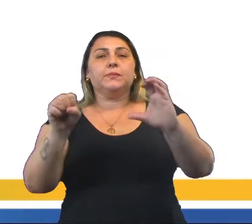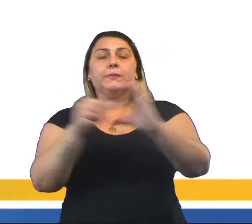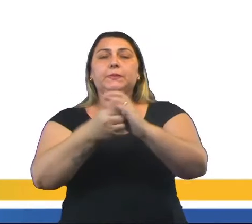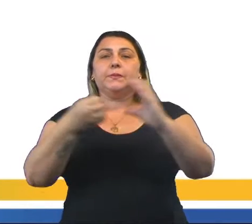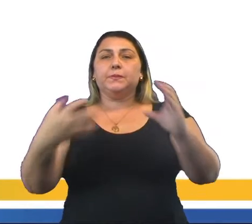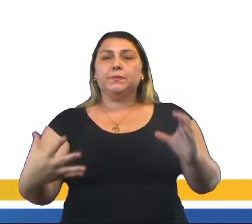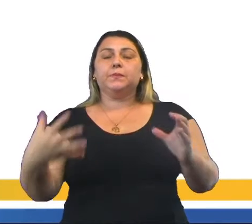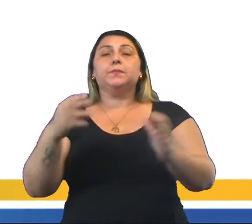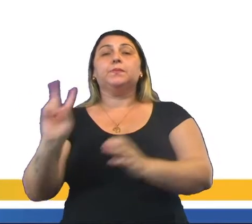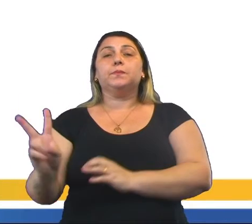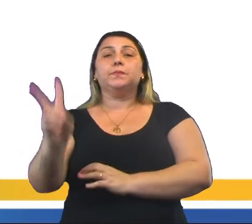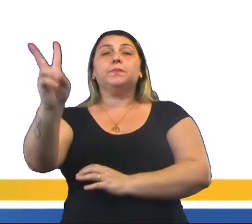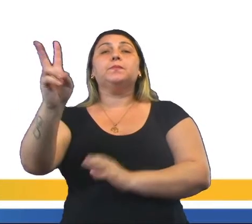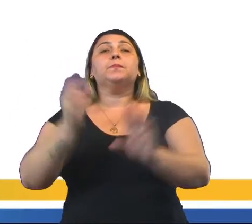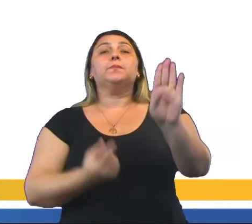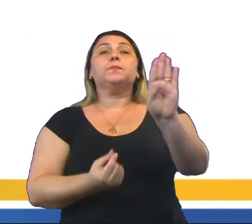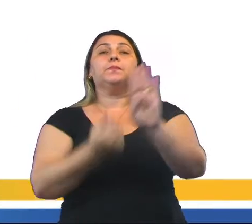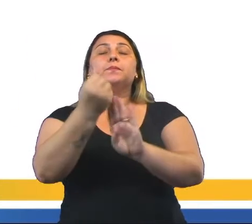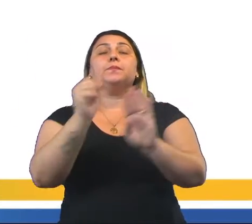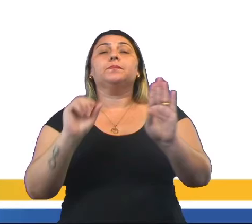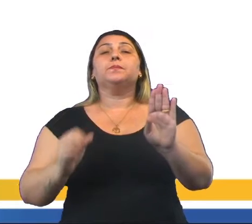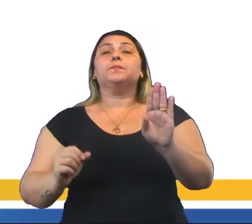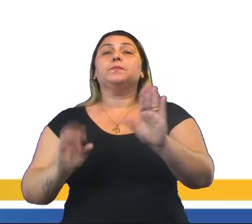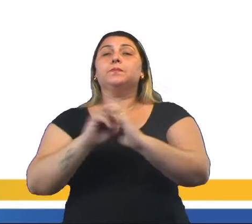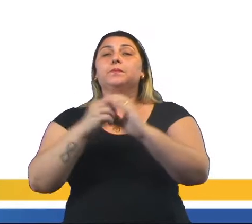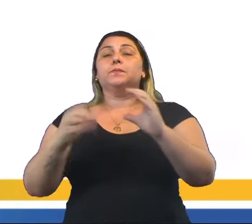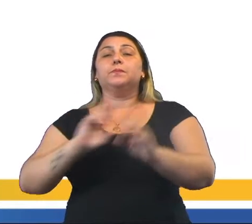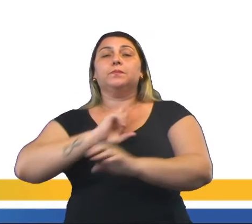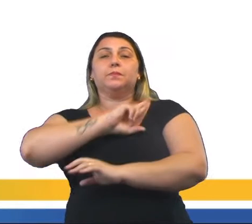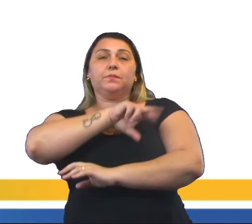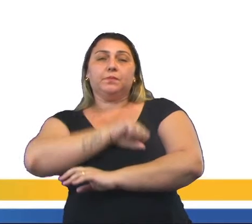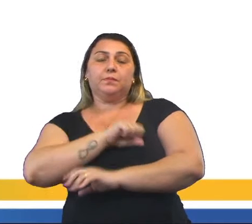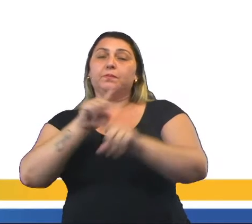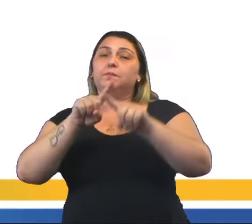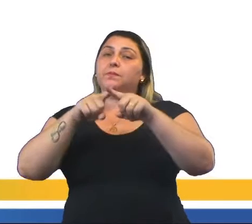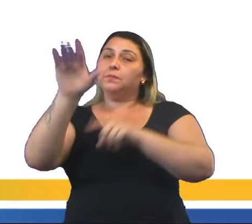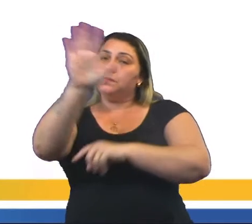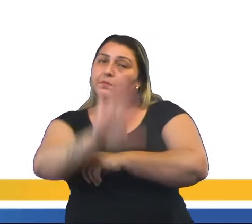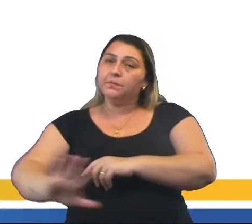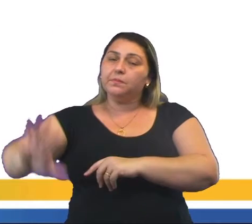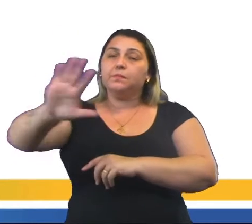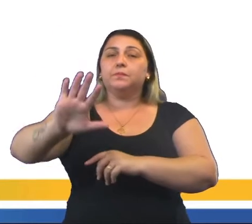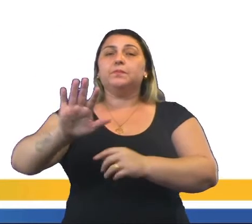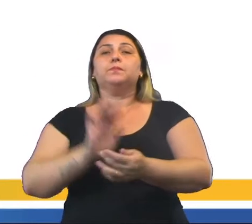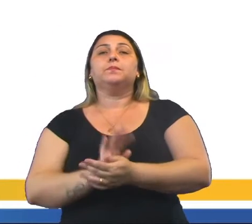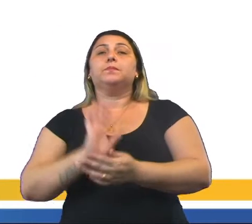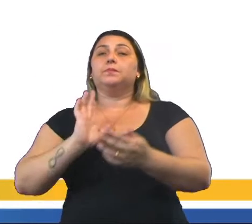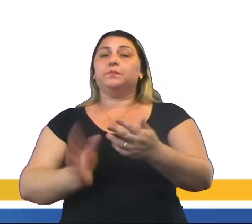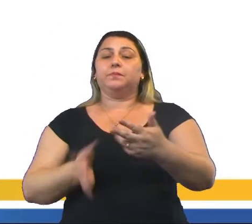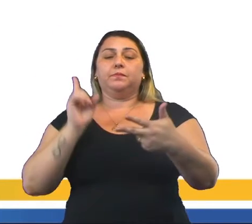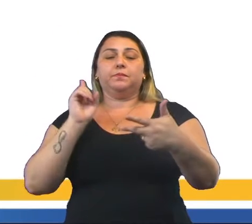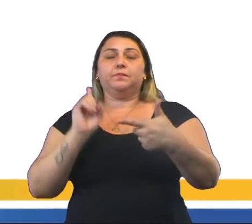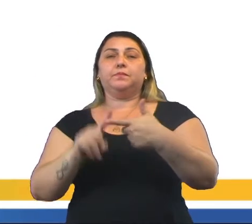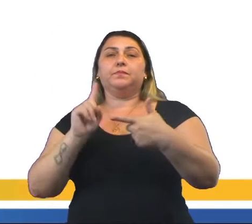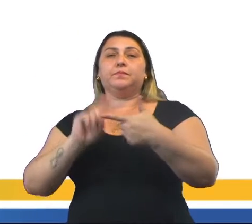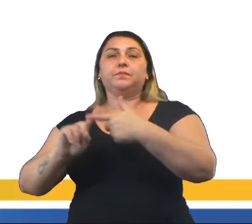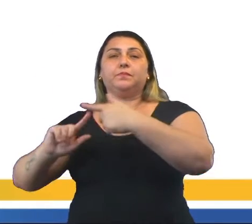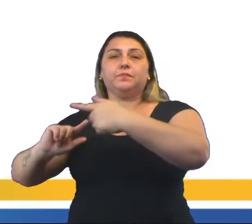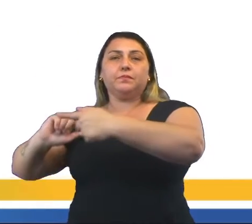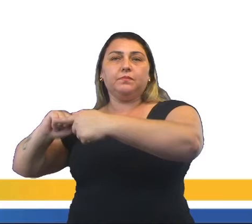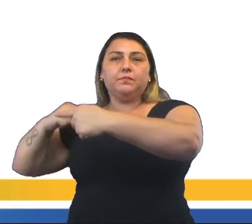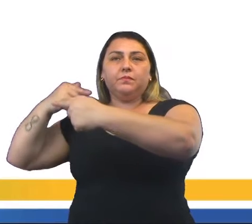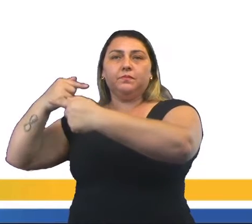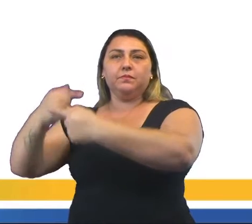nos valores burgueses ou nas características românticas mais gerais. Já na segunda geração, chamada